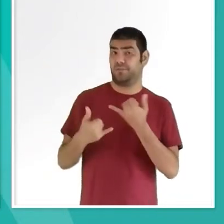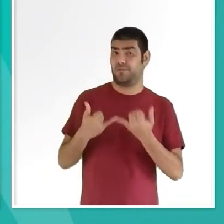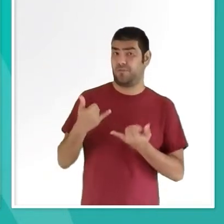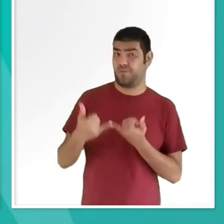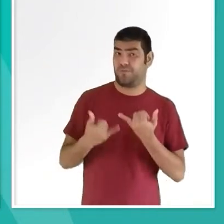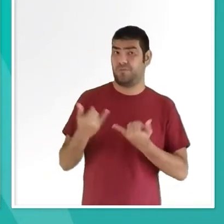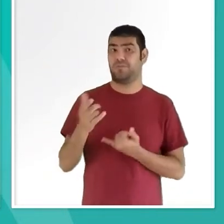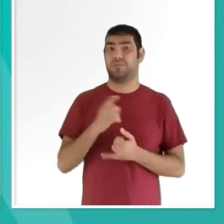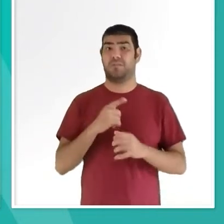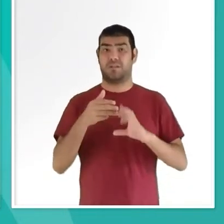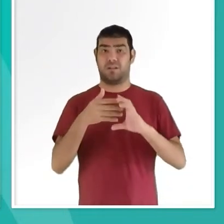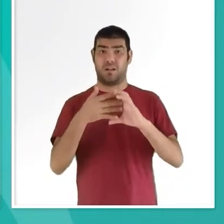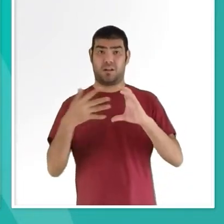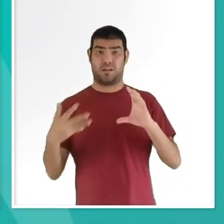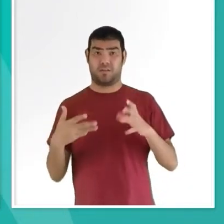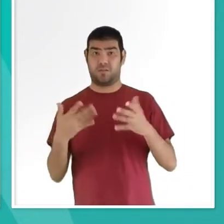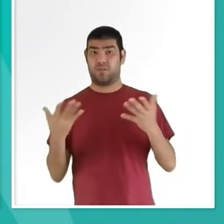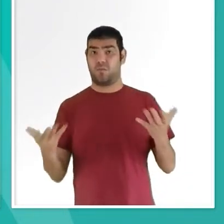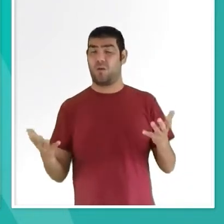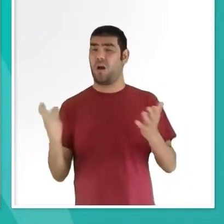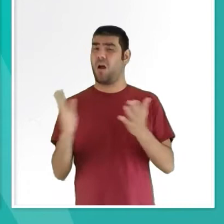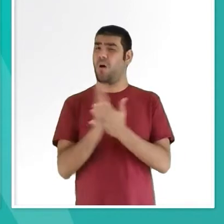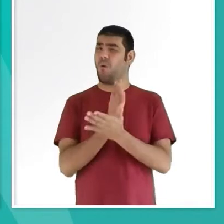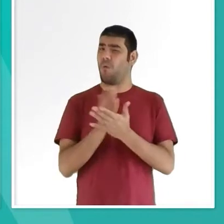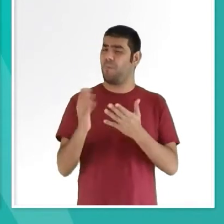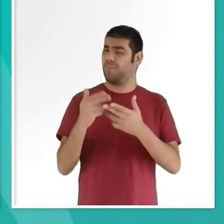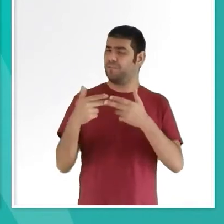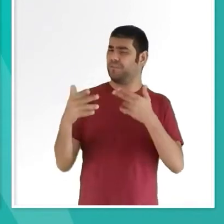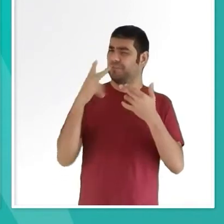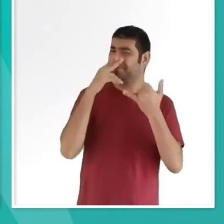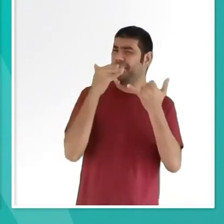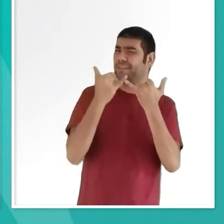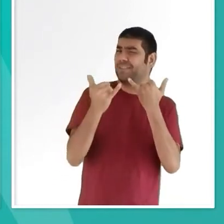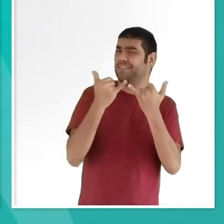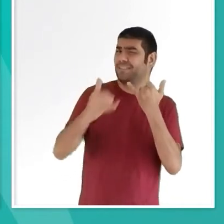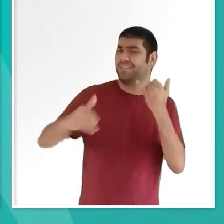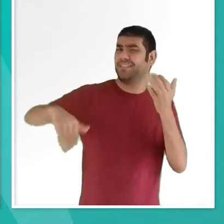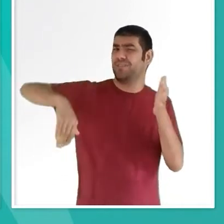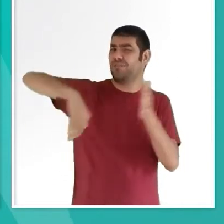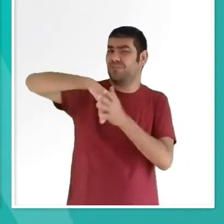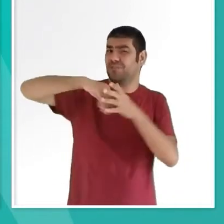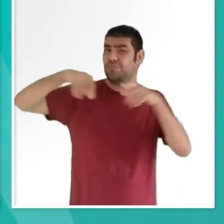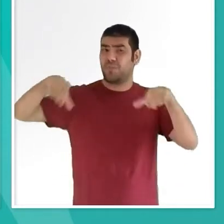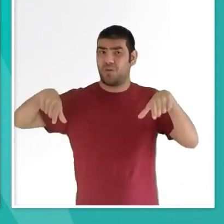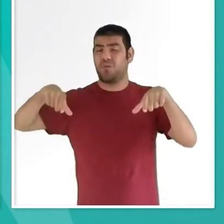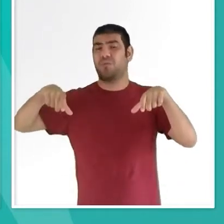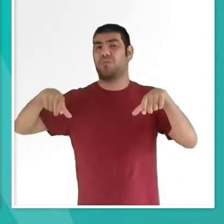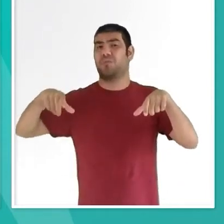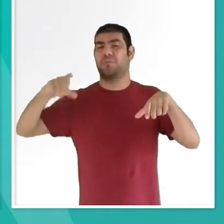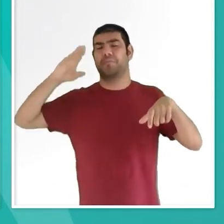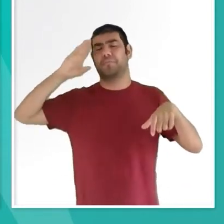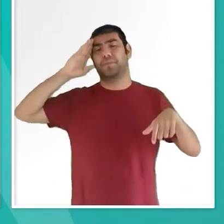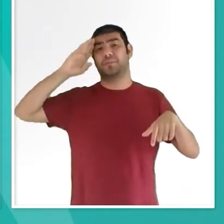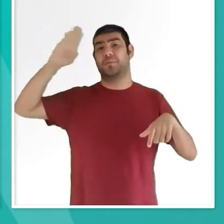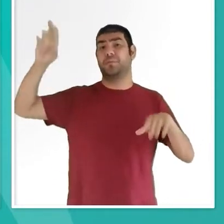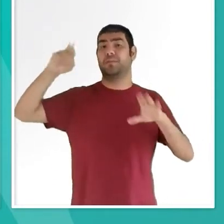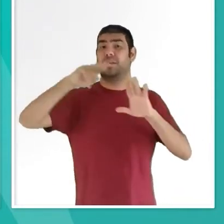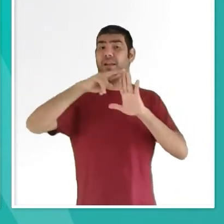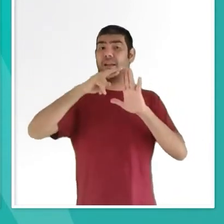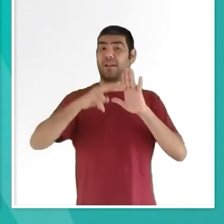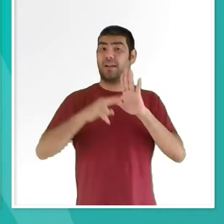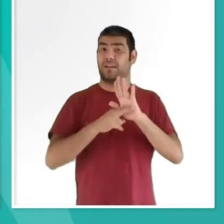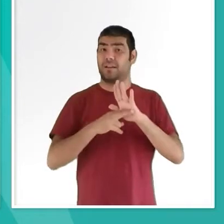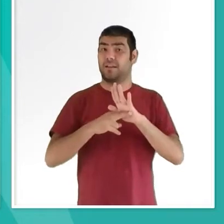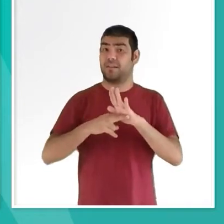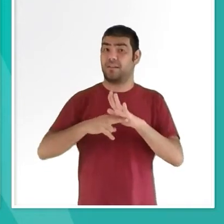característica algumas coisas parecidas com o futebol de hoje, principalmente com a regra de ter que levar a